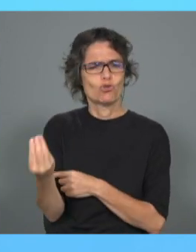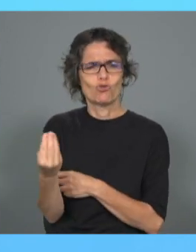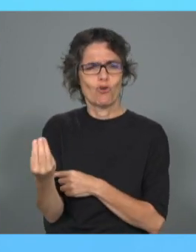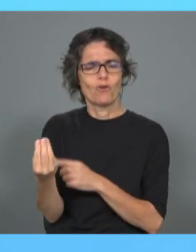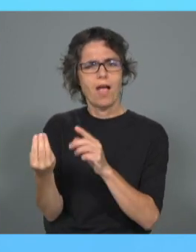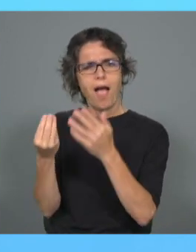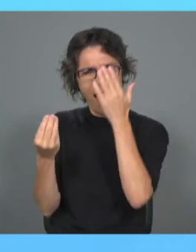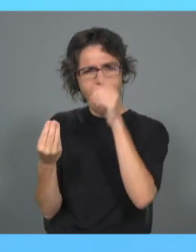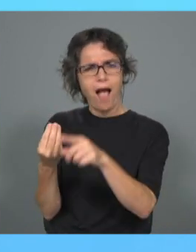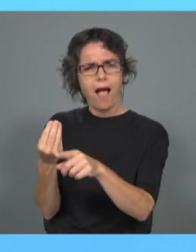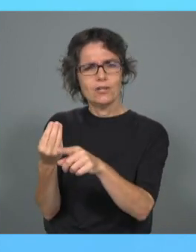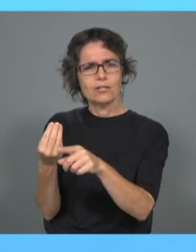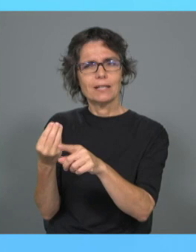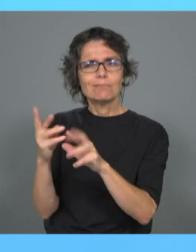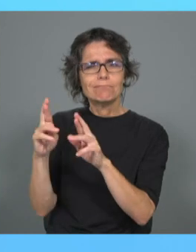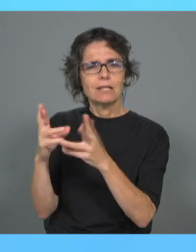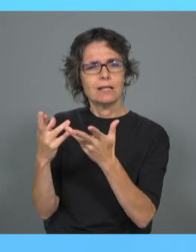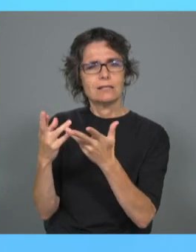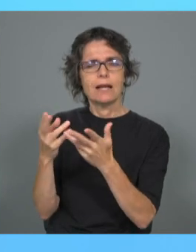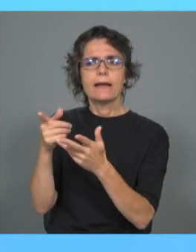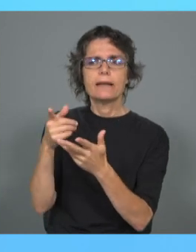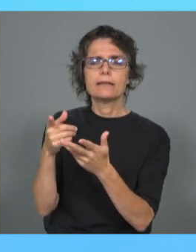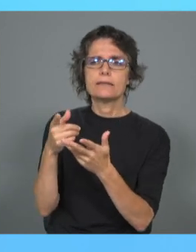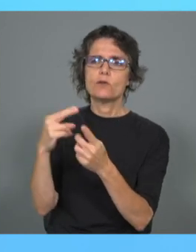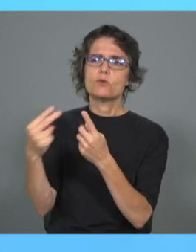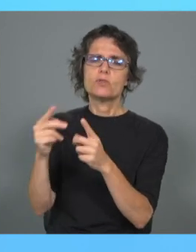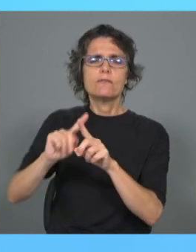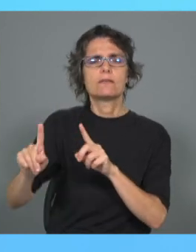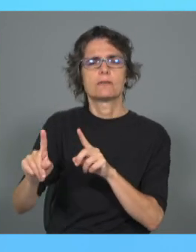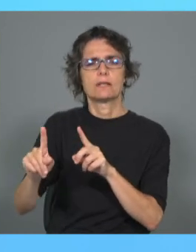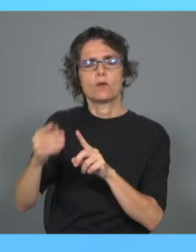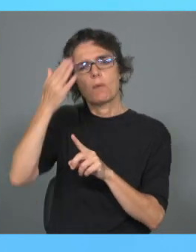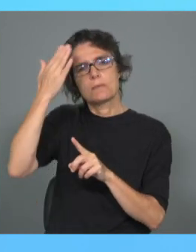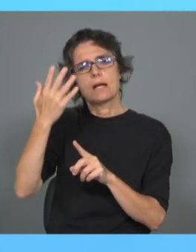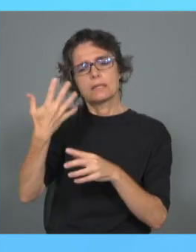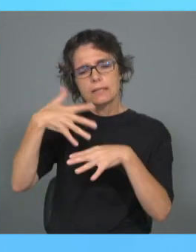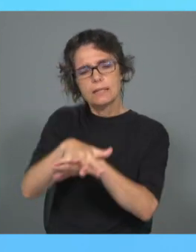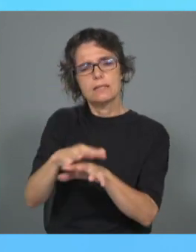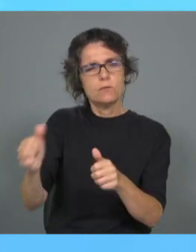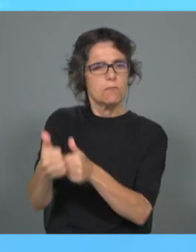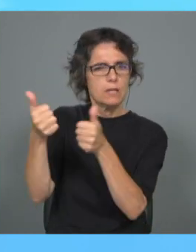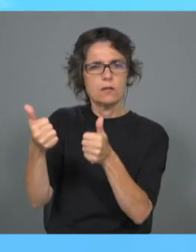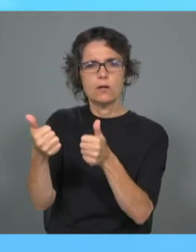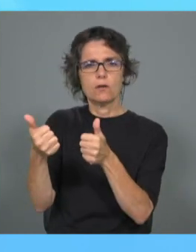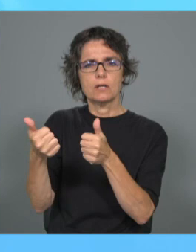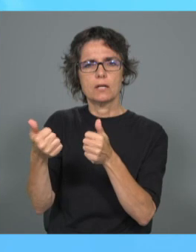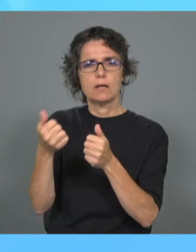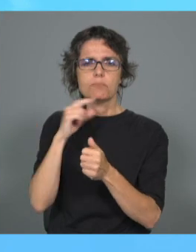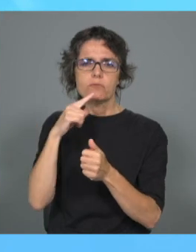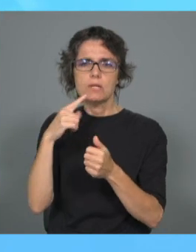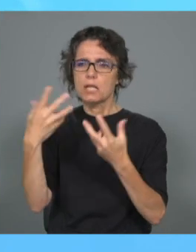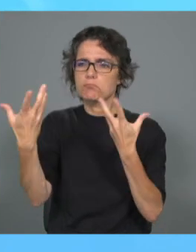no sentido de uma maior tolerância, de uma maior capacidade de integração e de convivência com